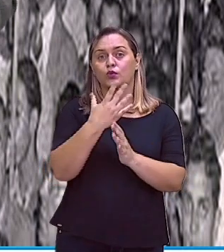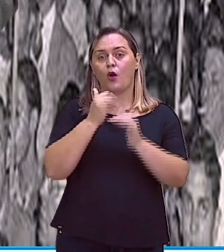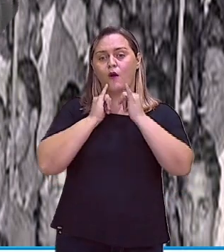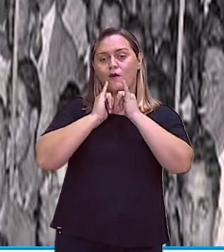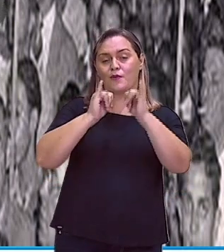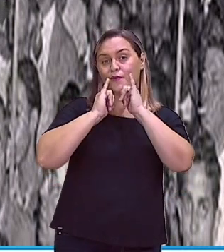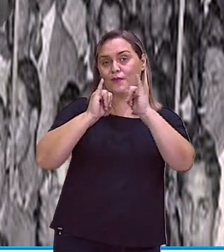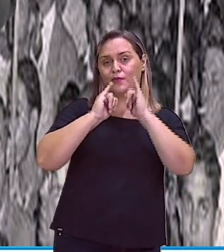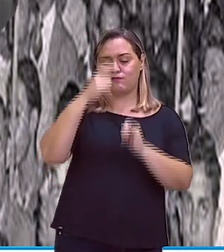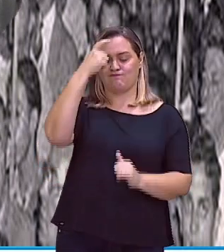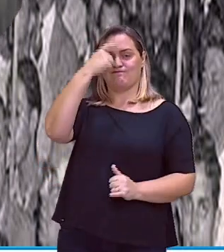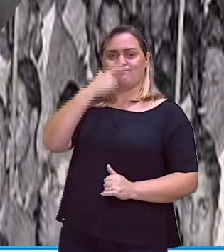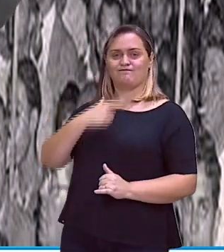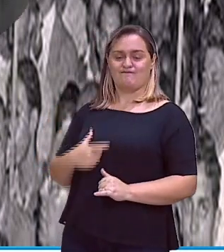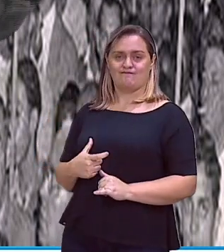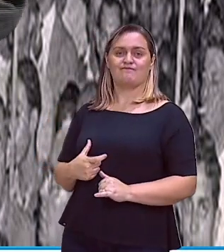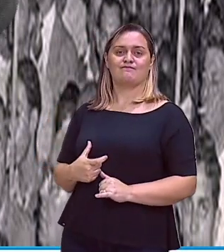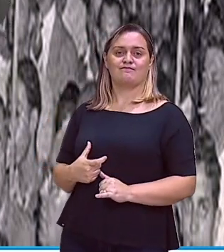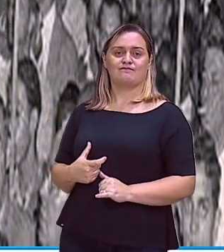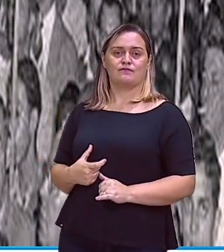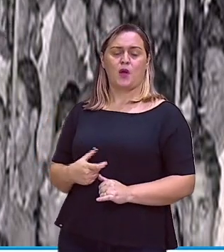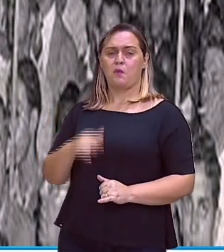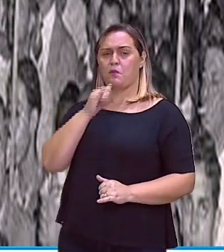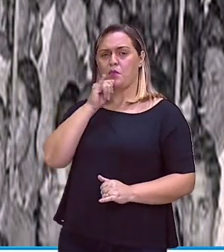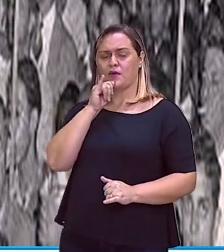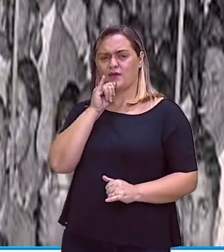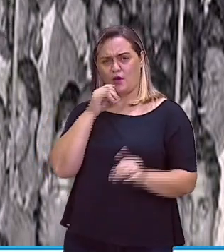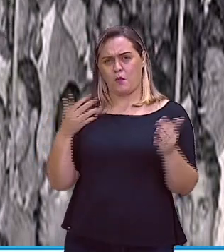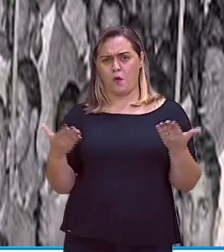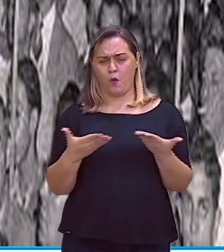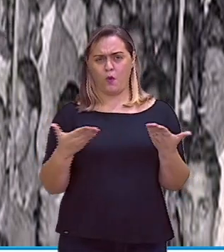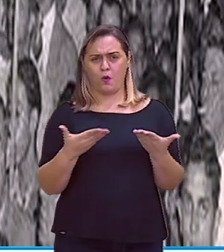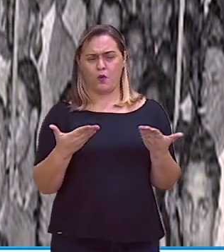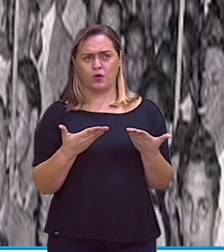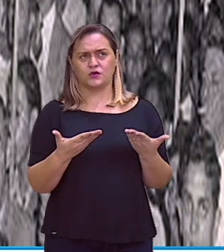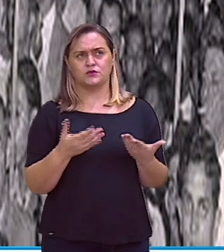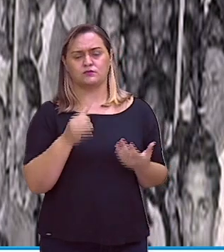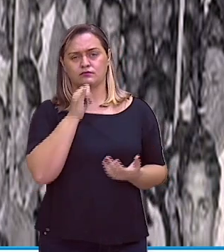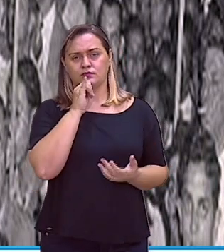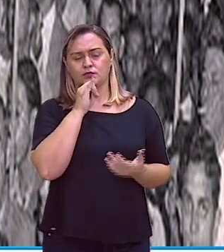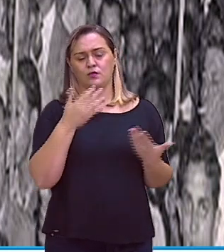pessoal como se fosse hoje um é